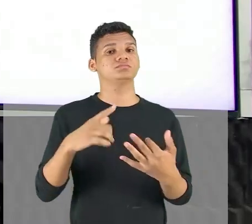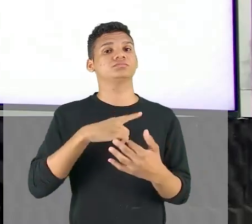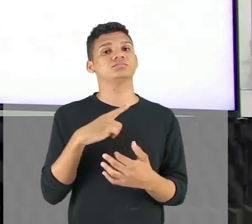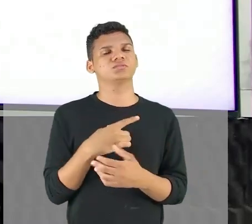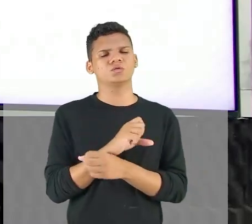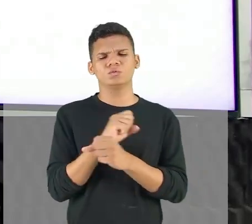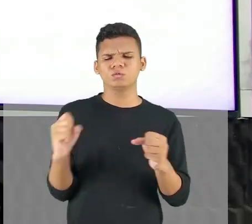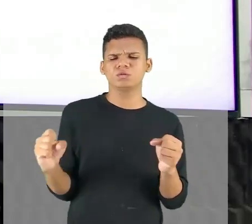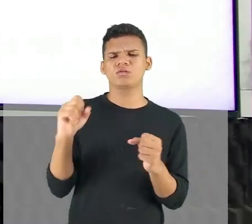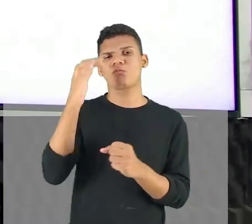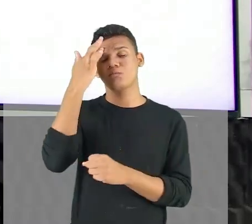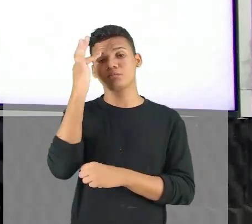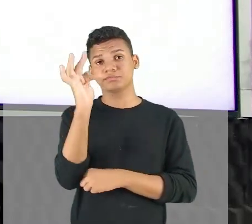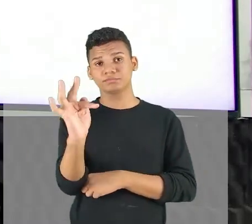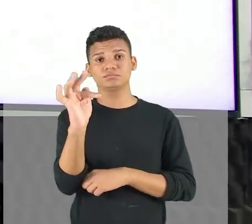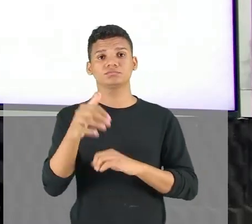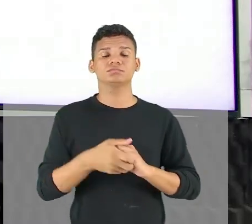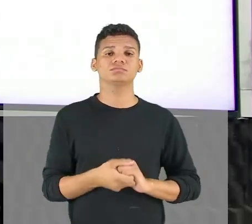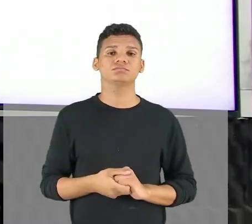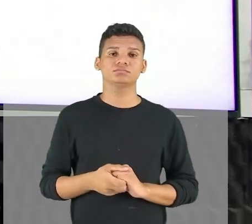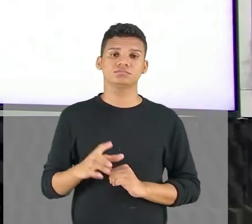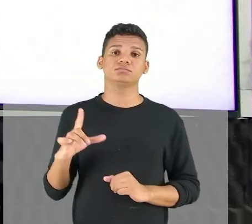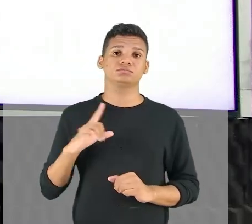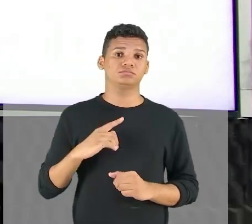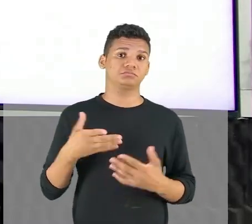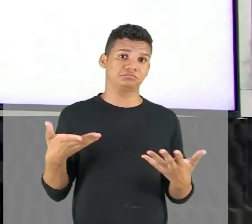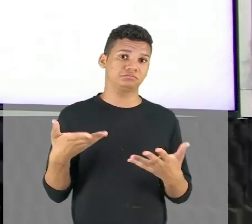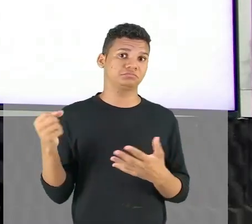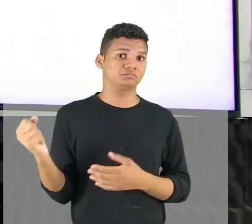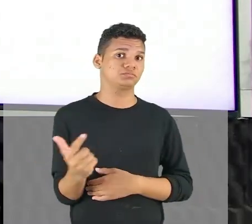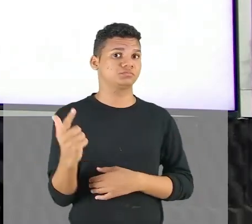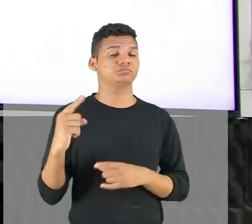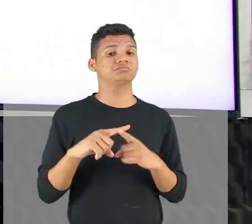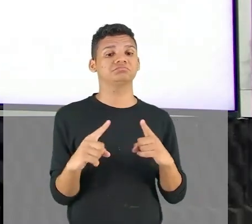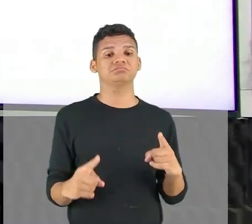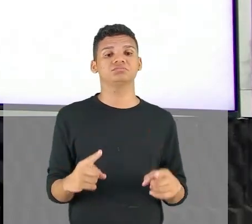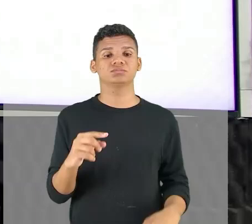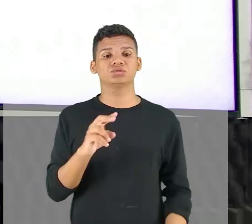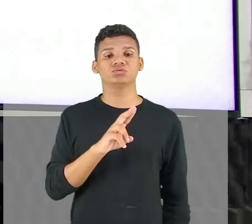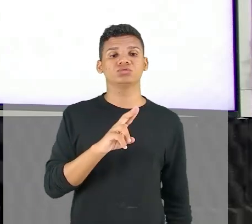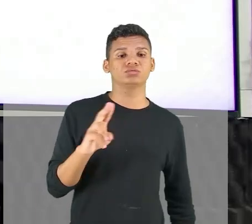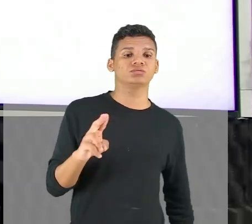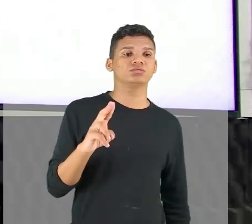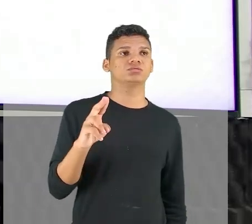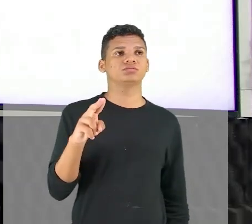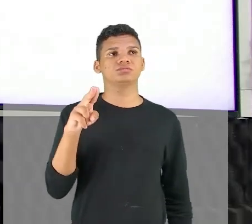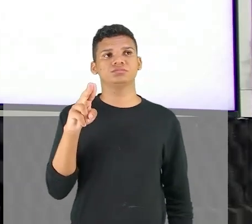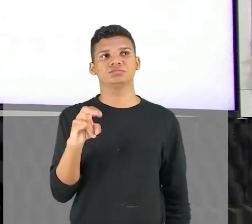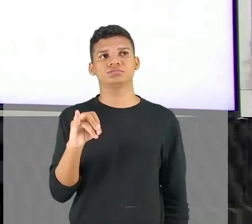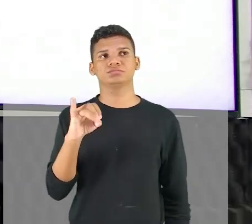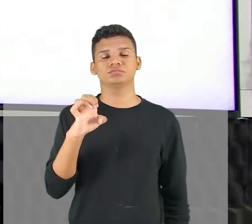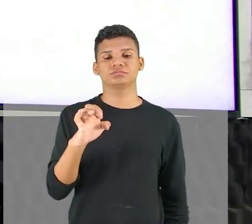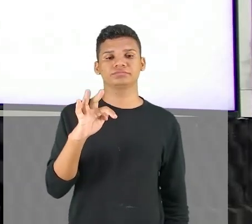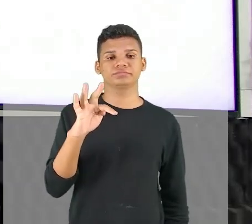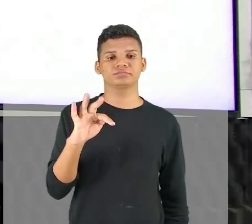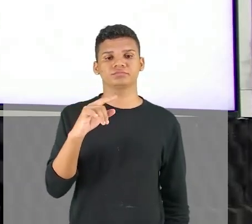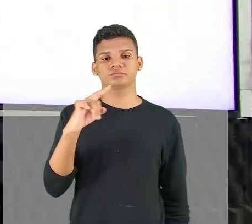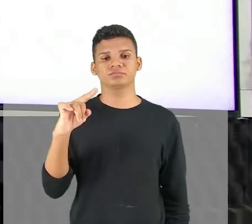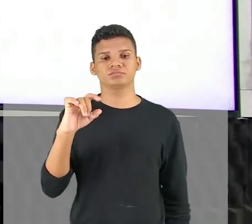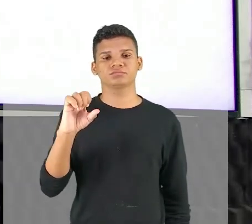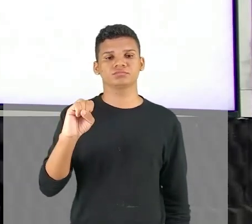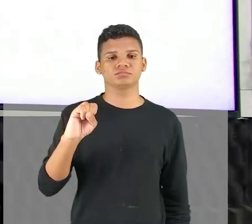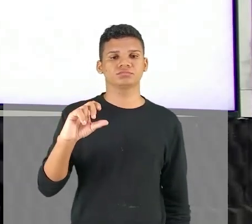grande filósofo, né, da modernidade chamado Friedrich Nietzsche. É um filósofo